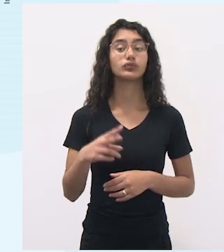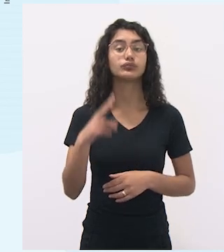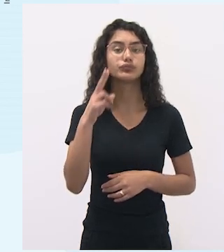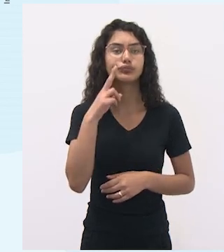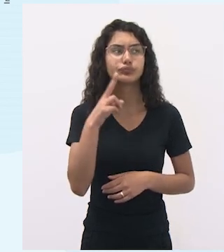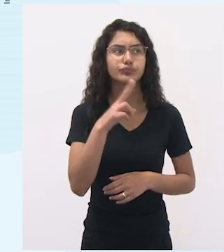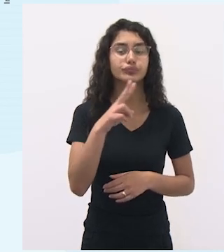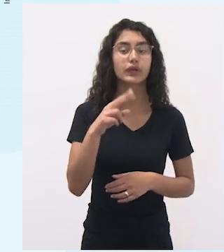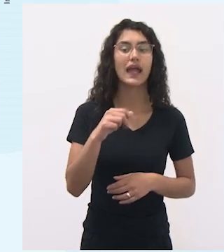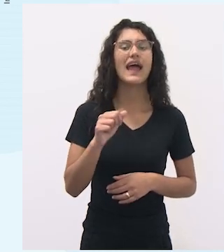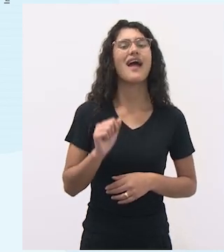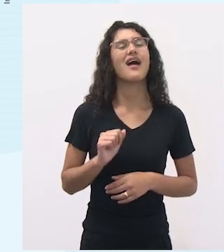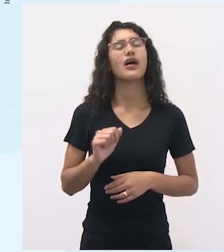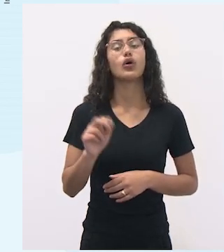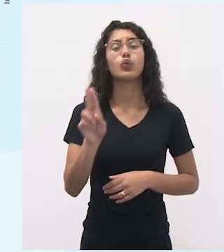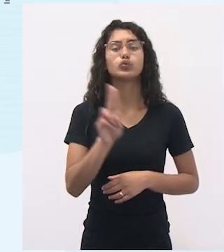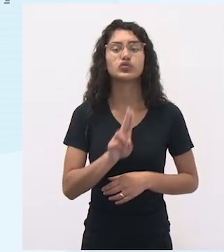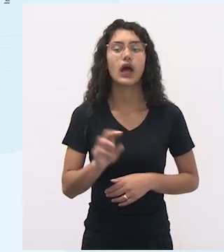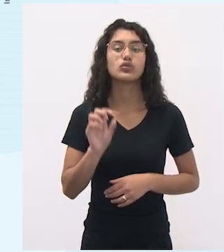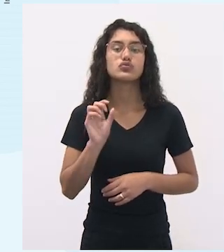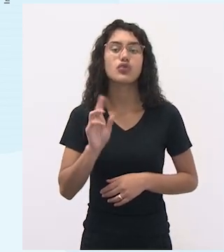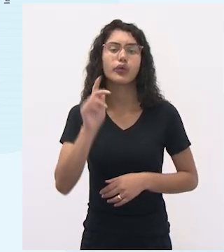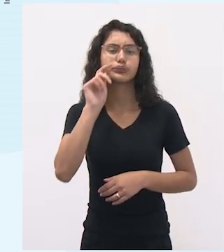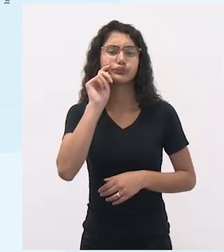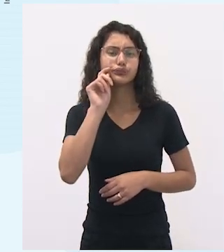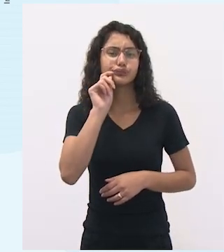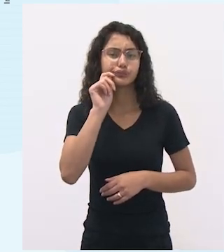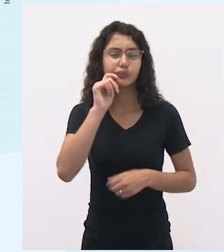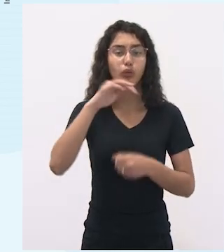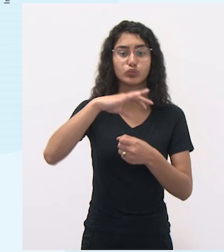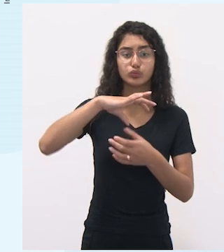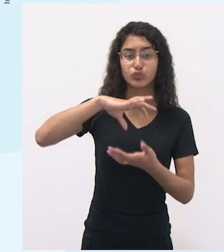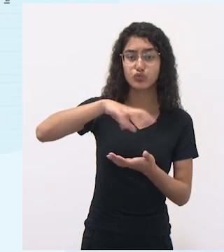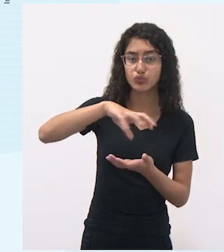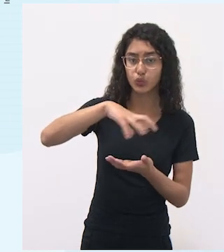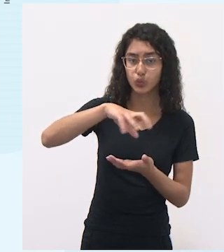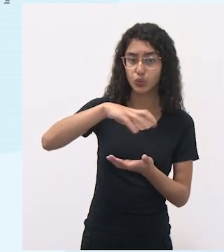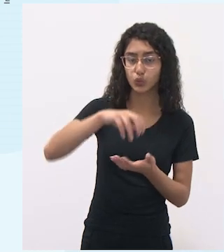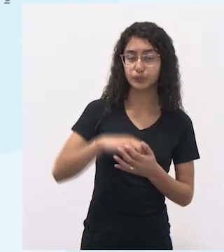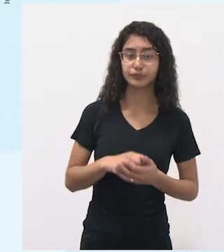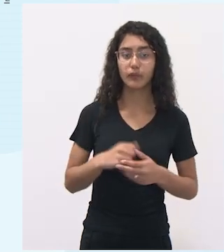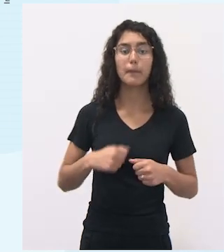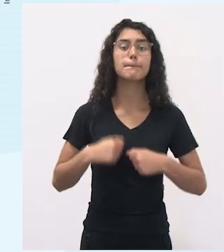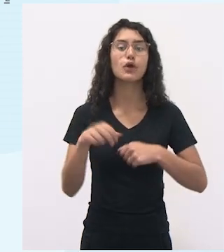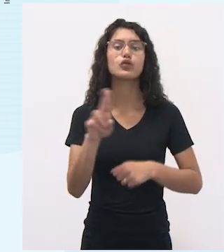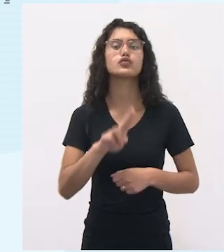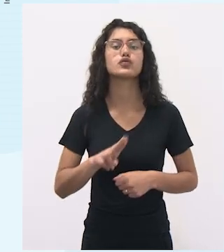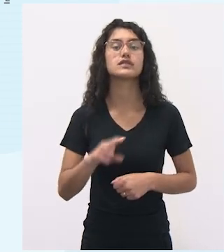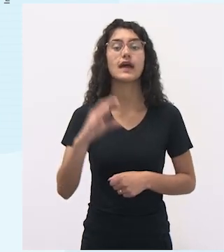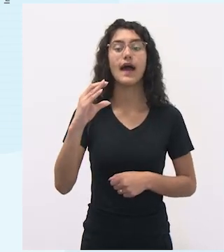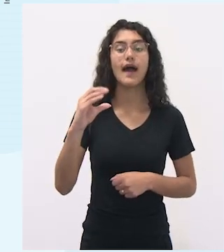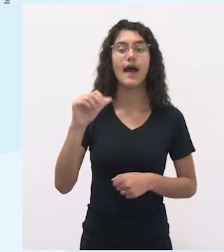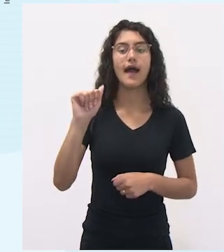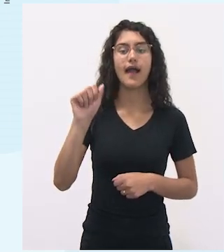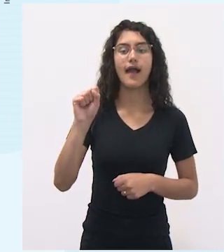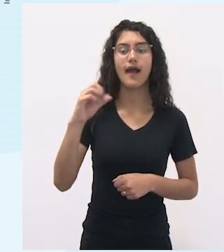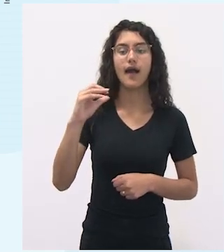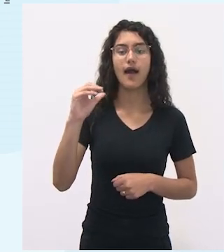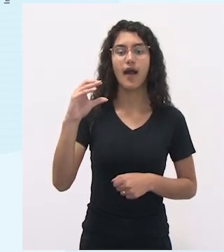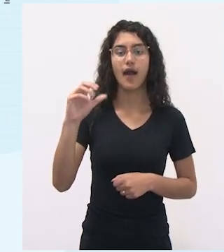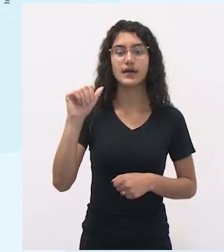análise. Eu vou usar somente o suco do limão? O limão me cabe, eu posso usar a casca, eu posso usar